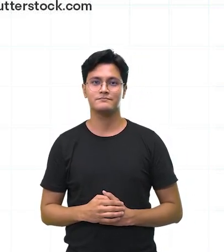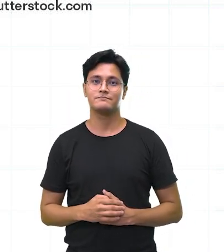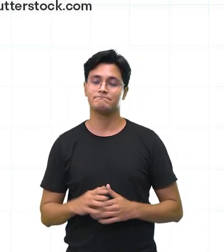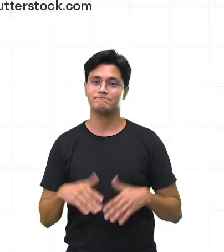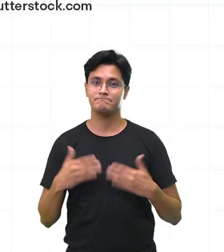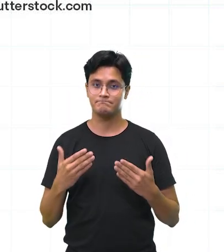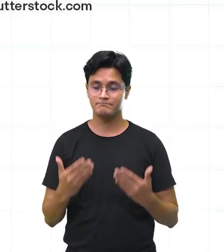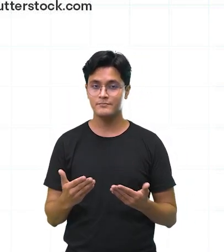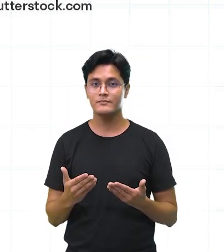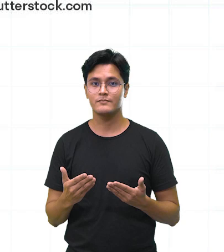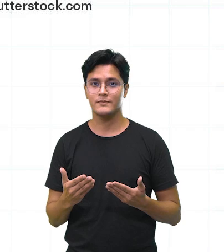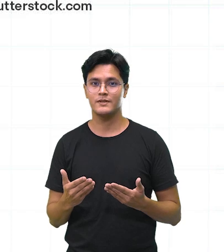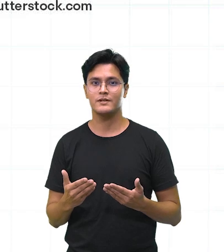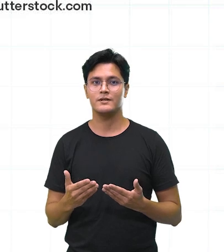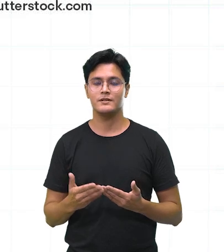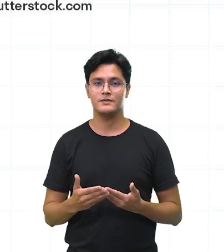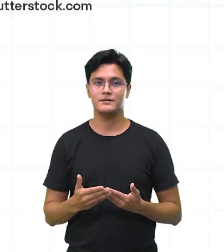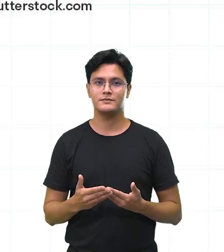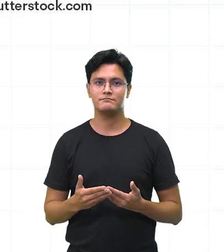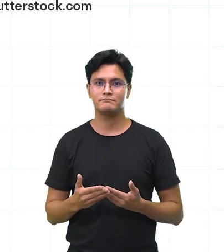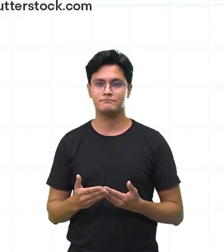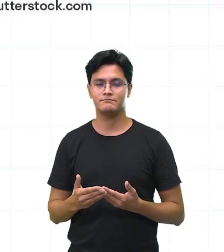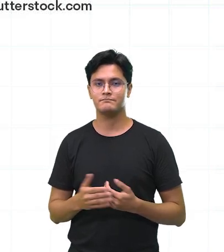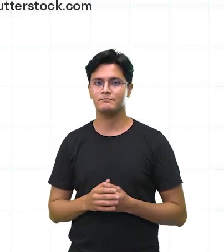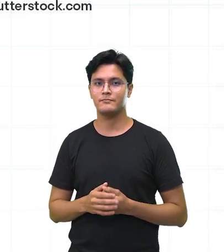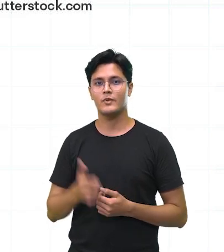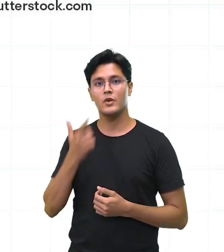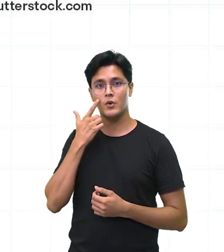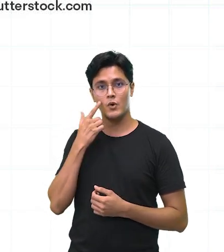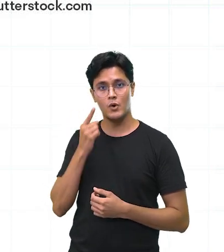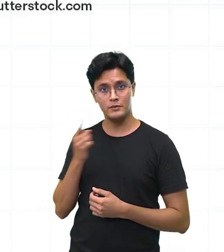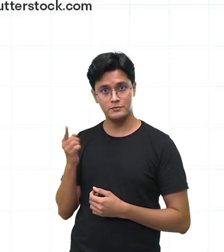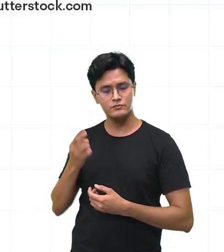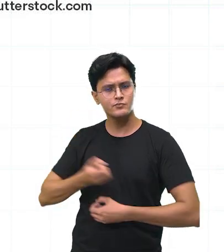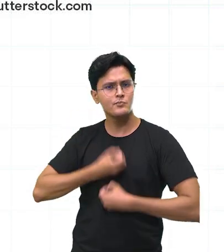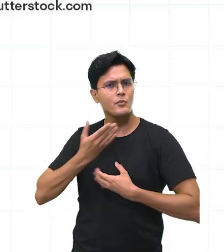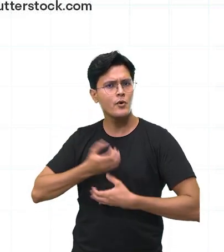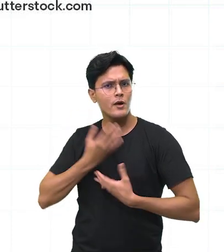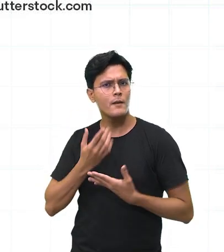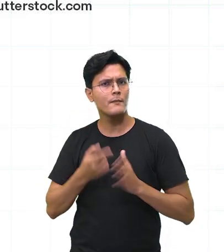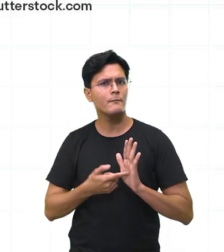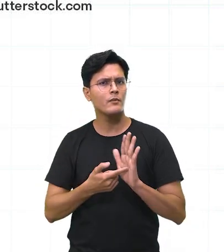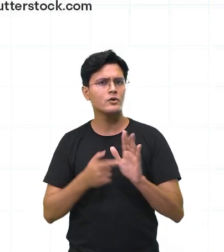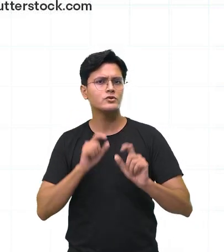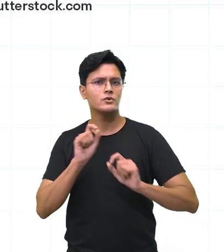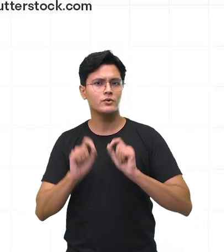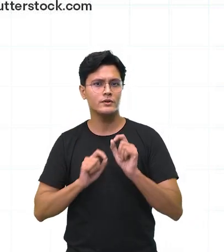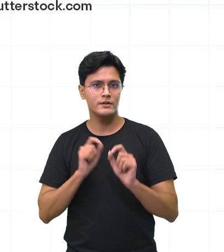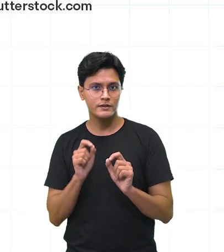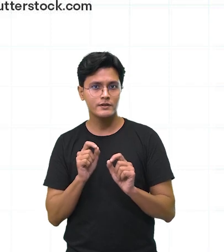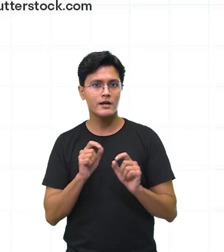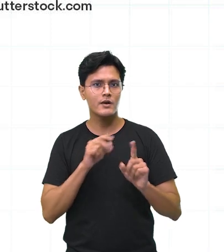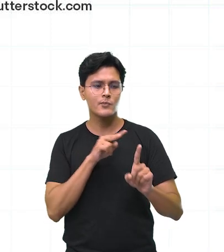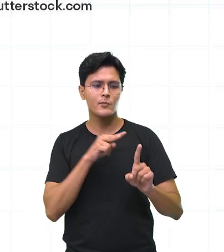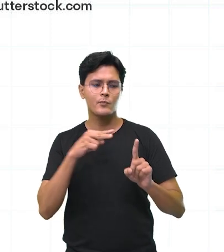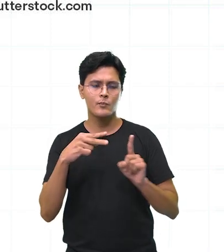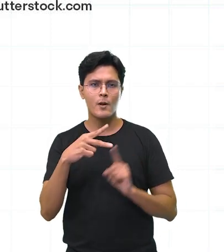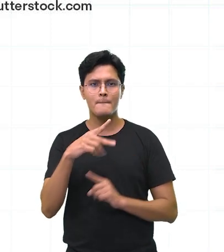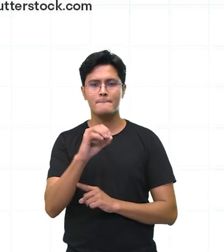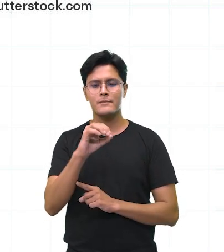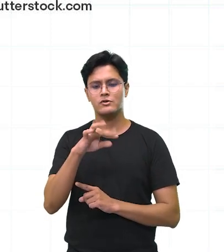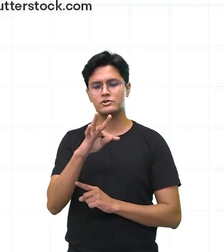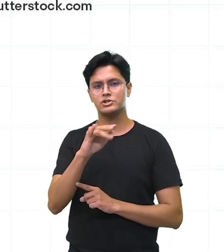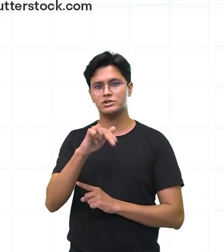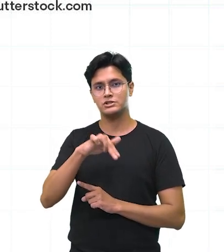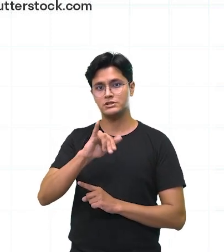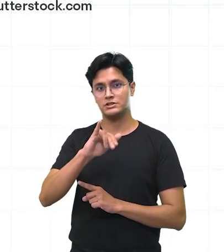Muito bem. Olha só, nesse poema mostra aqui que o pontinho de vista, como já tem aí na